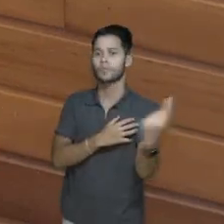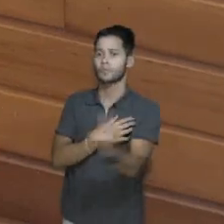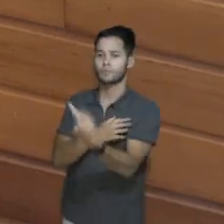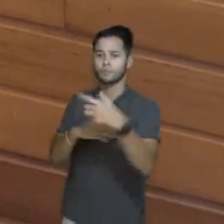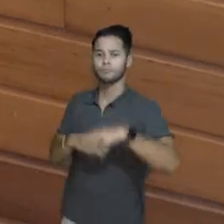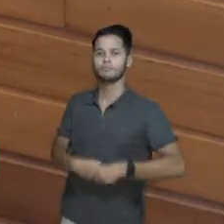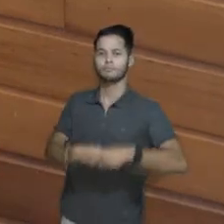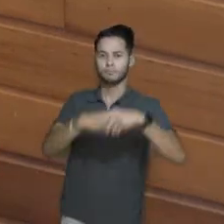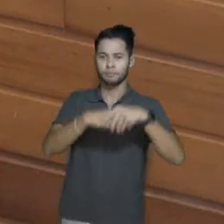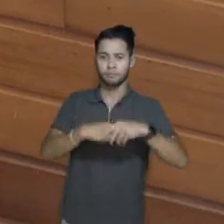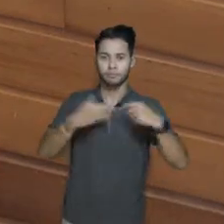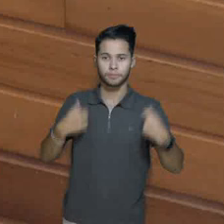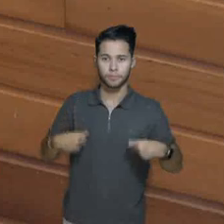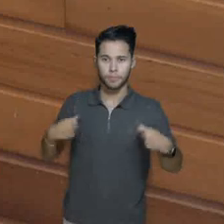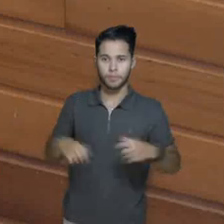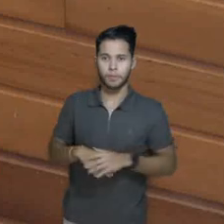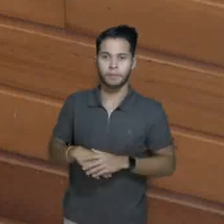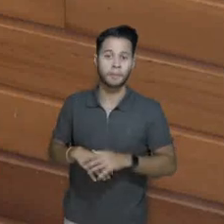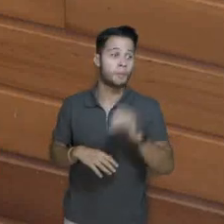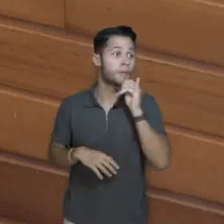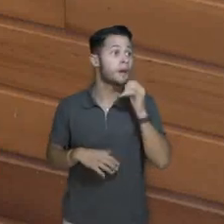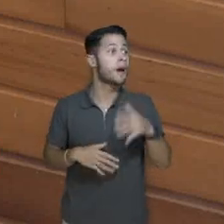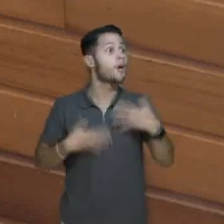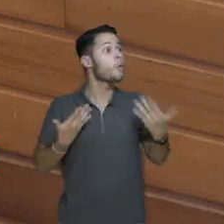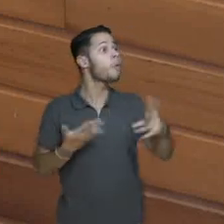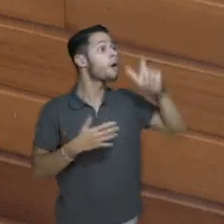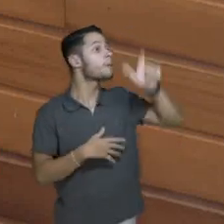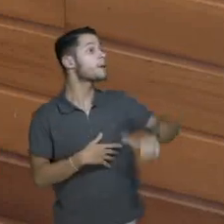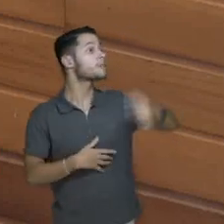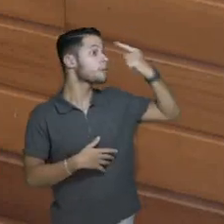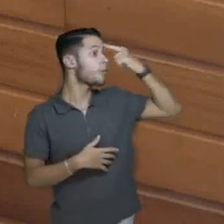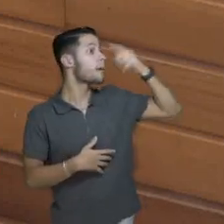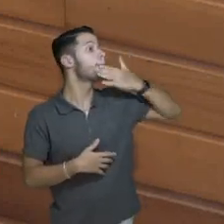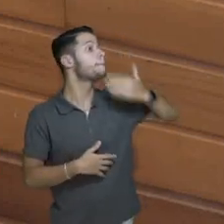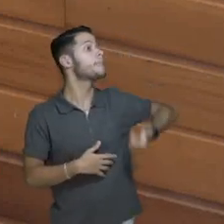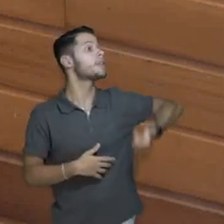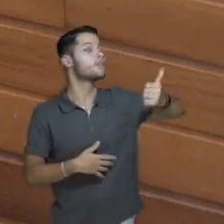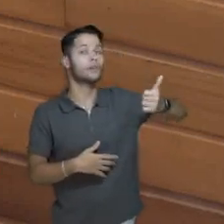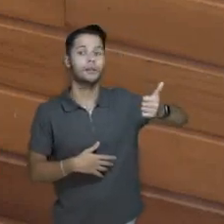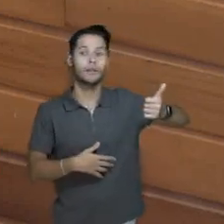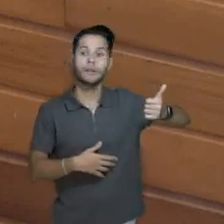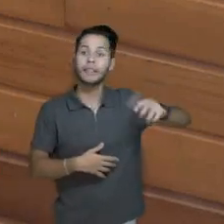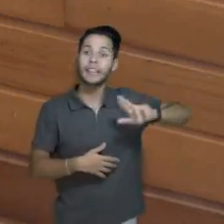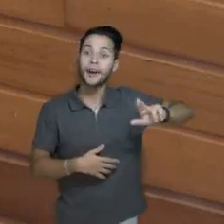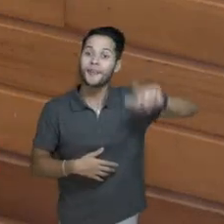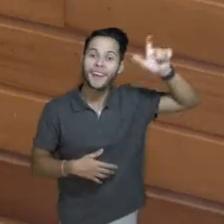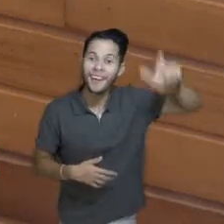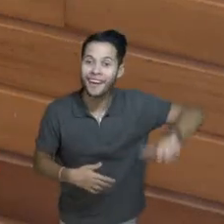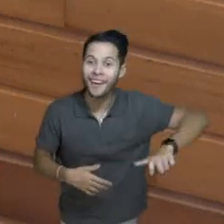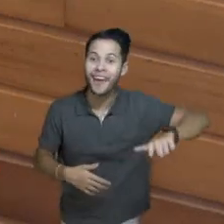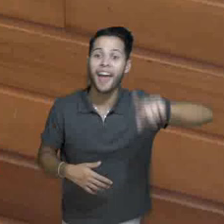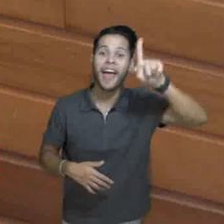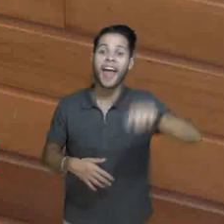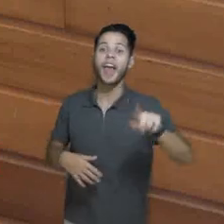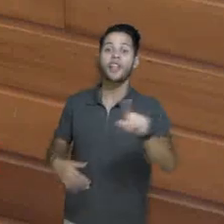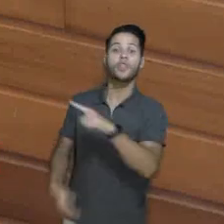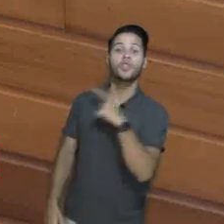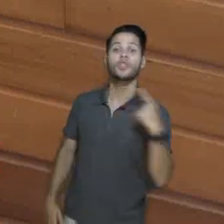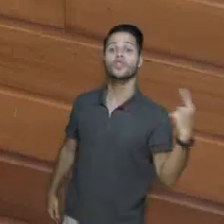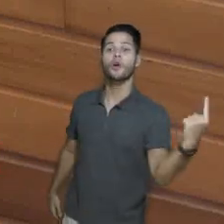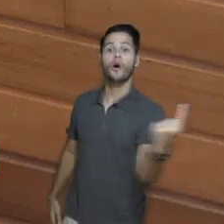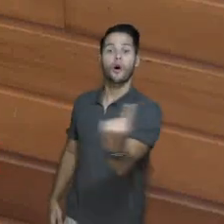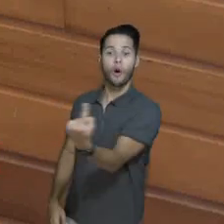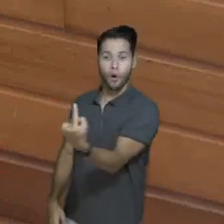dadas Ah mas de quem foi ideia quem é o melhorzão ning nós quando a gente a gente deixa a vaidade de lado quando a